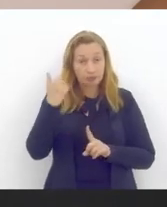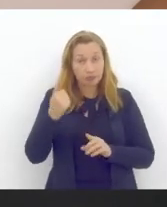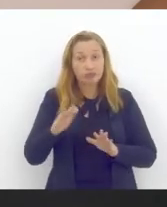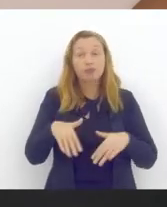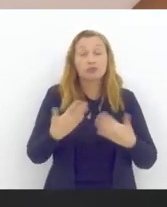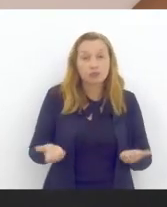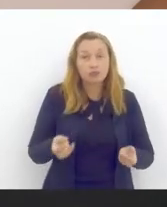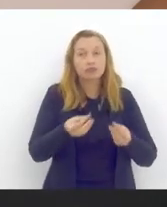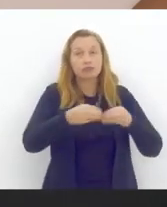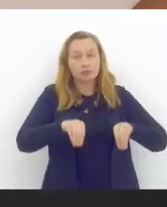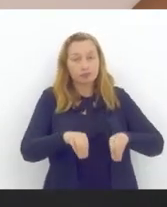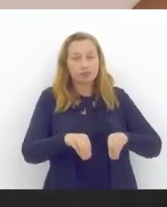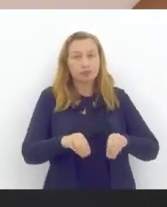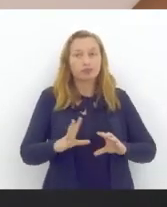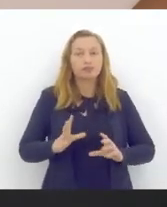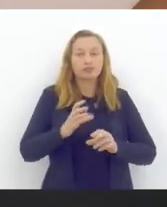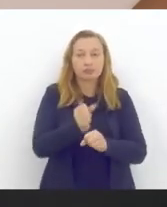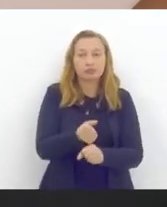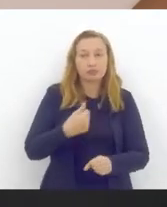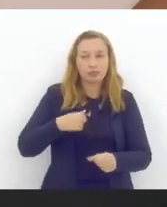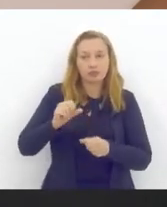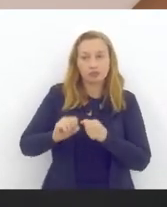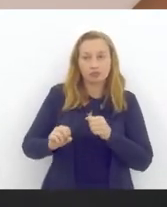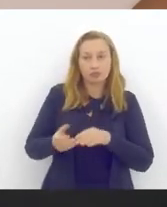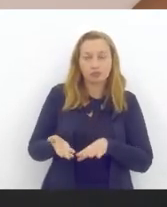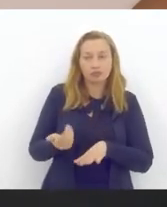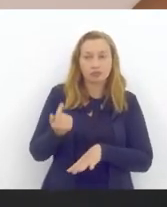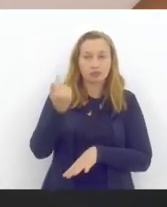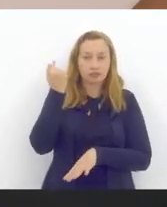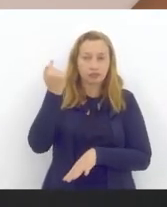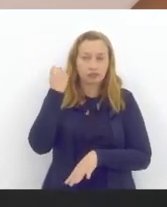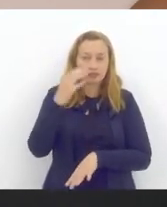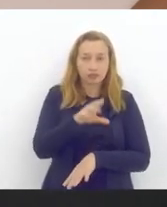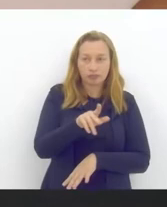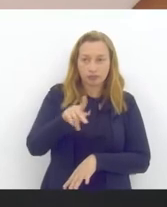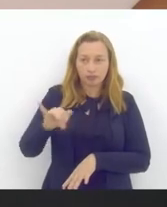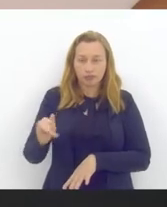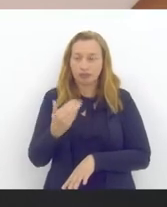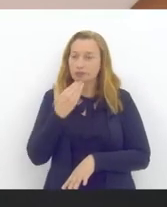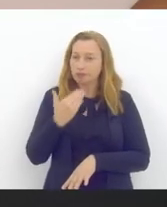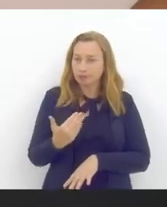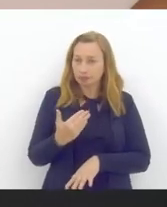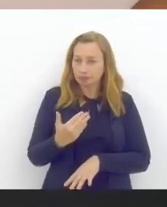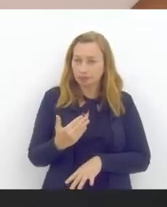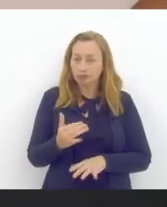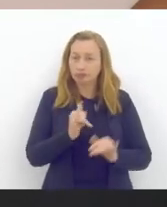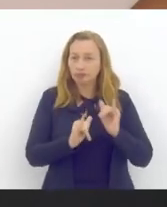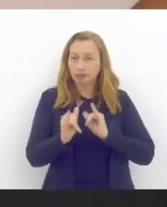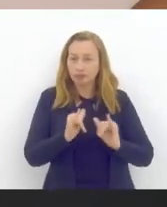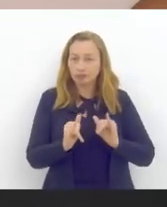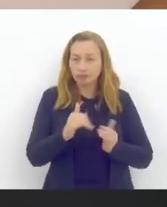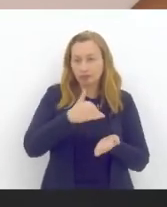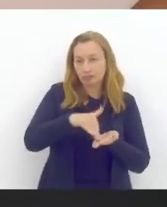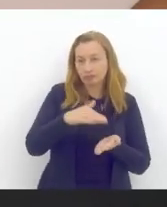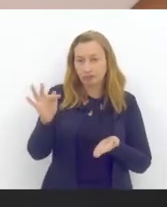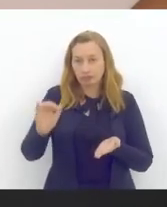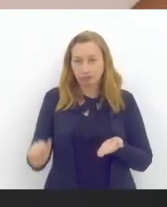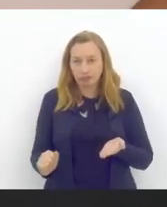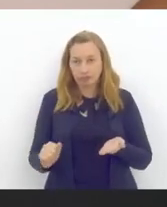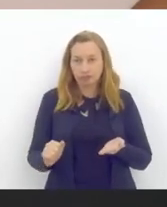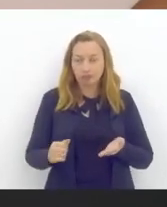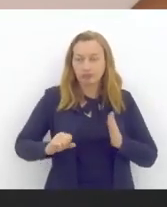prejuízo. Num cálculo que eu fiz lá numa CPI, pedindo dados à Secretaria de Fazenda,